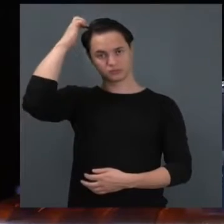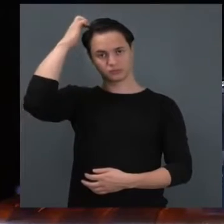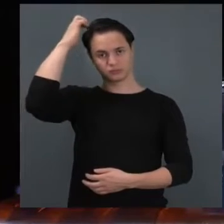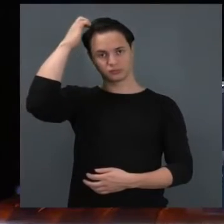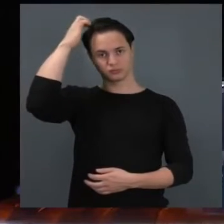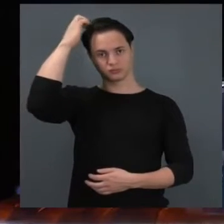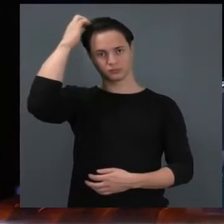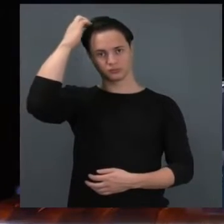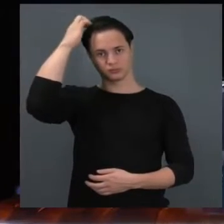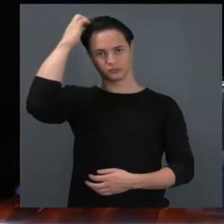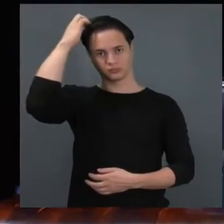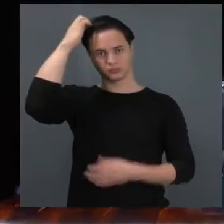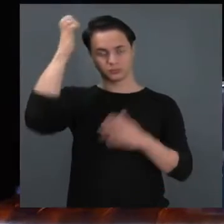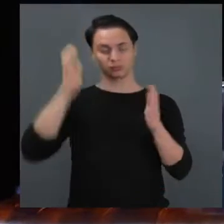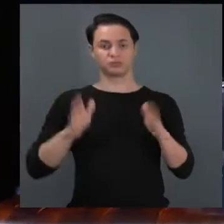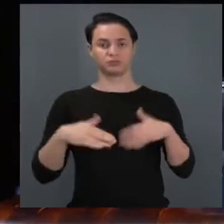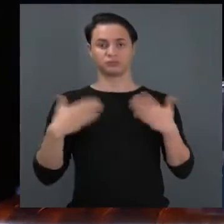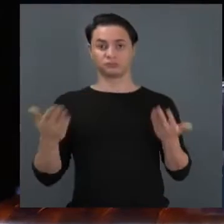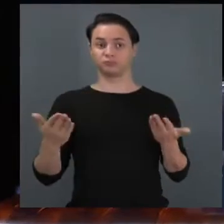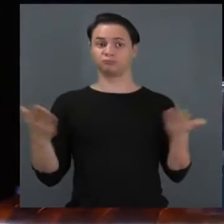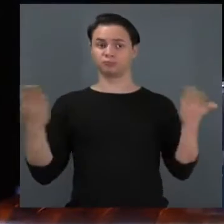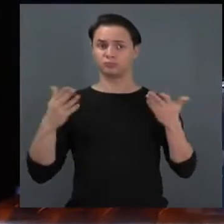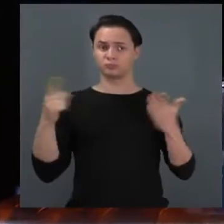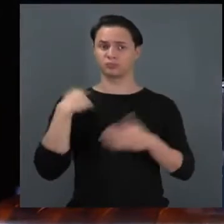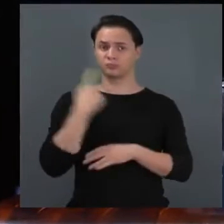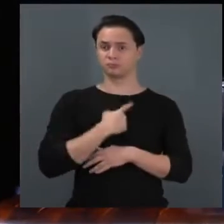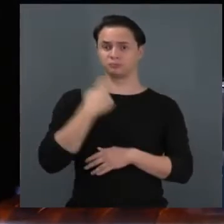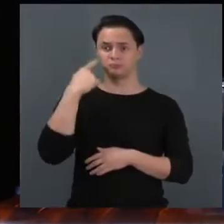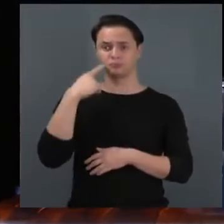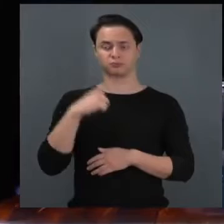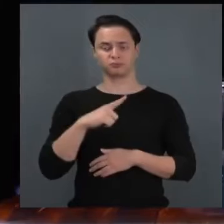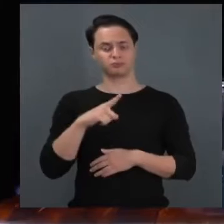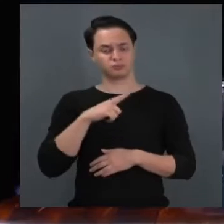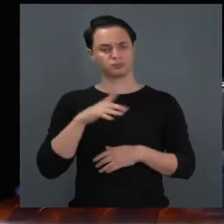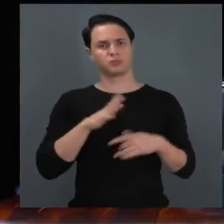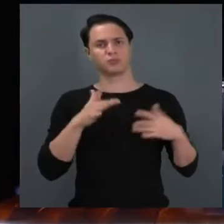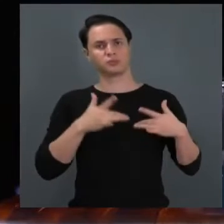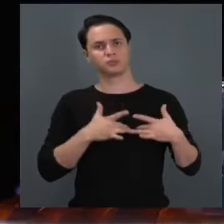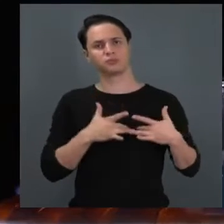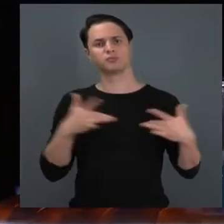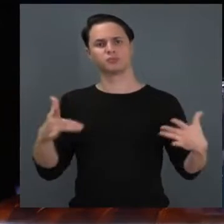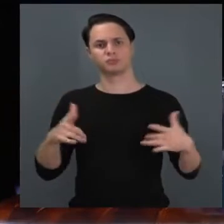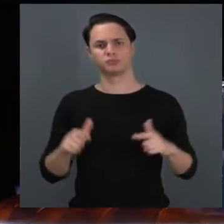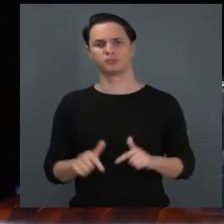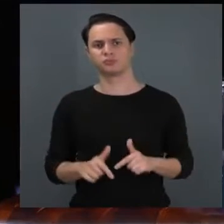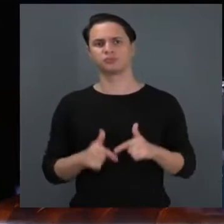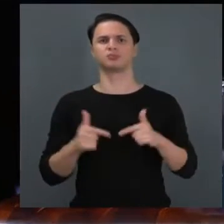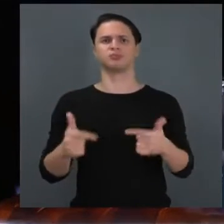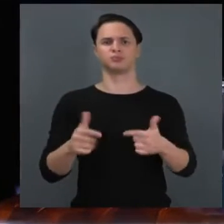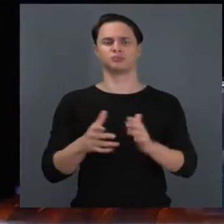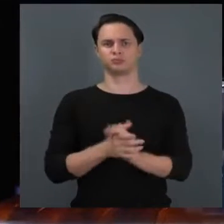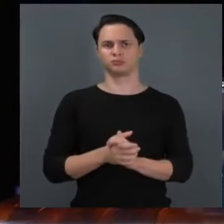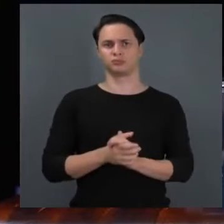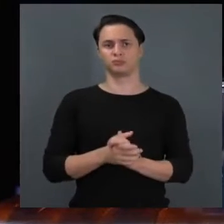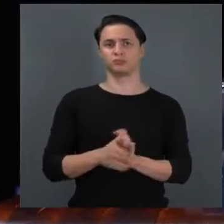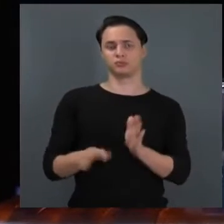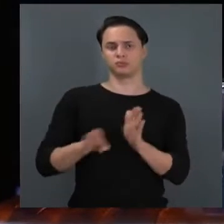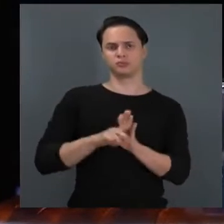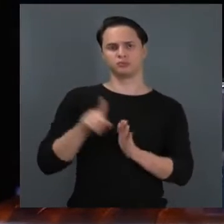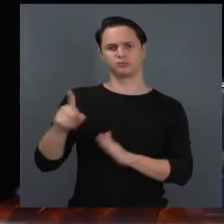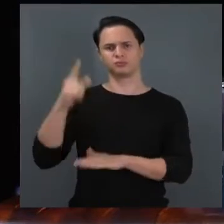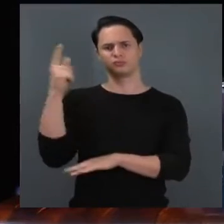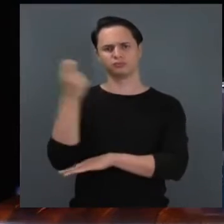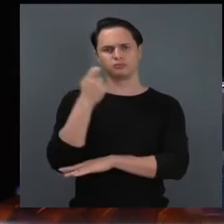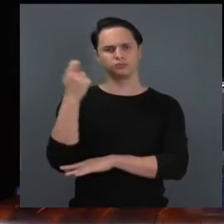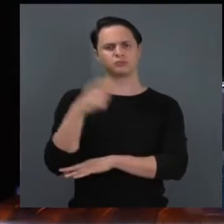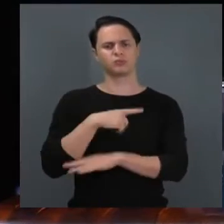Enfim, mas estão, pelo outro lado, no lado da solidariedade, estão chegando no Rio Grande do Sul